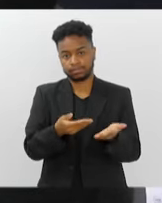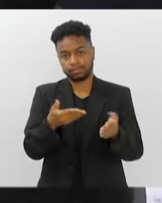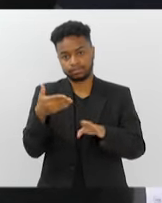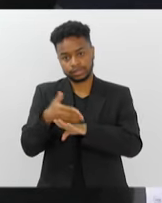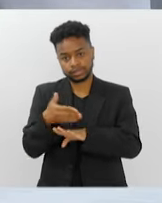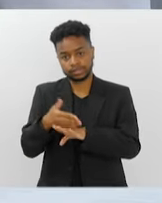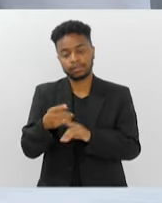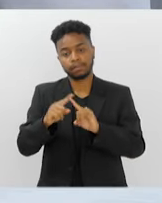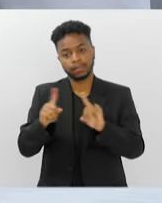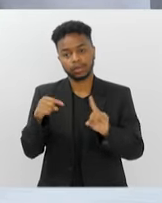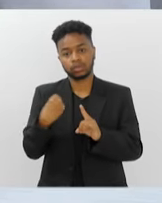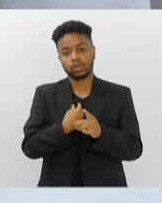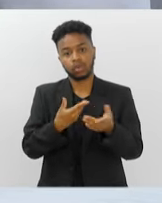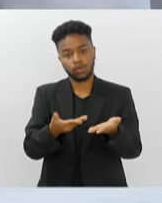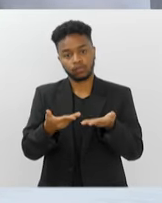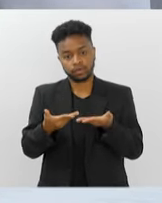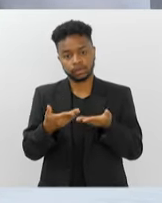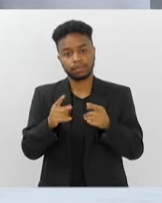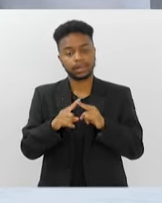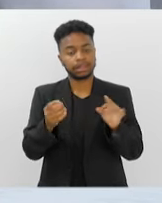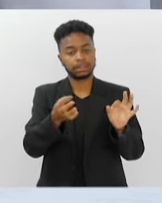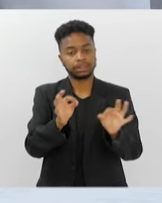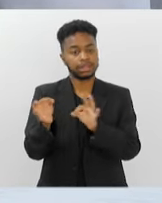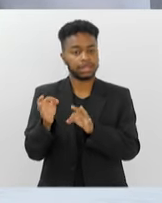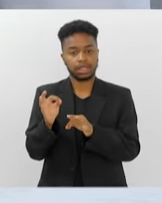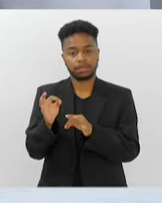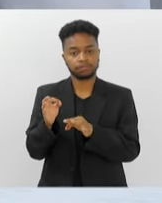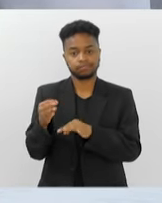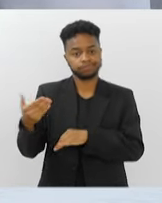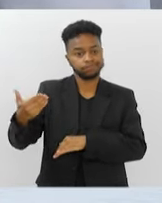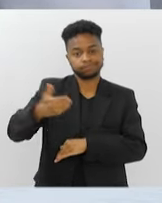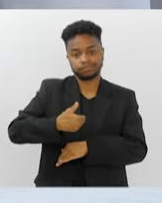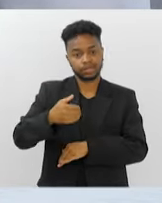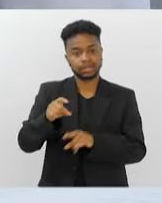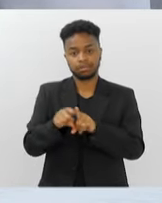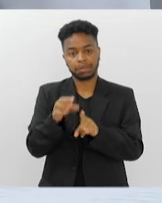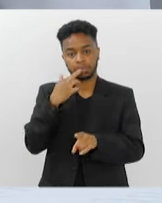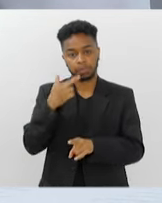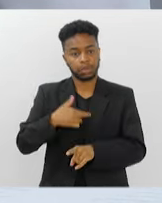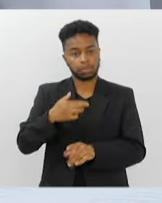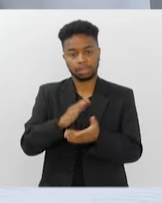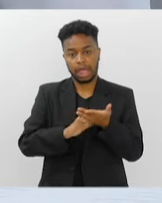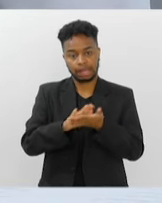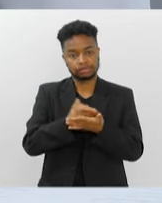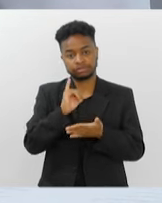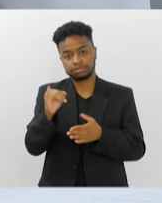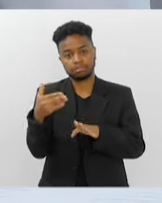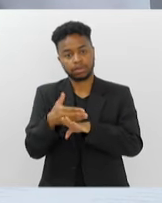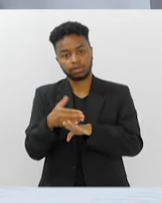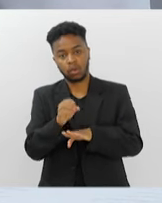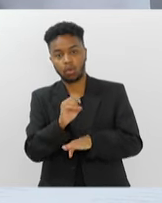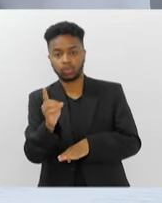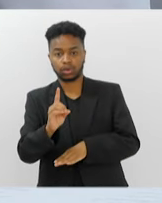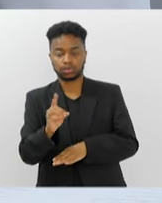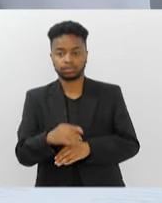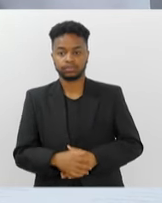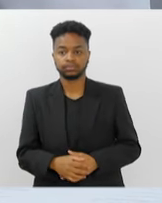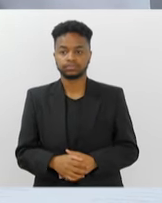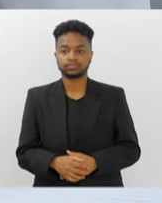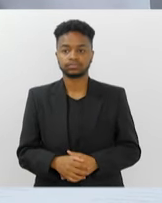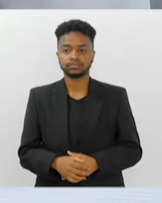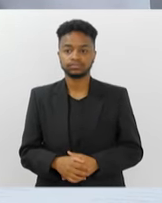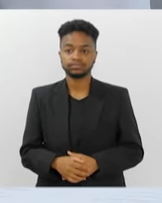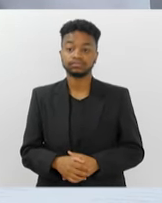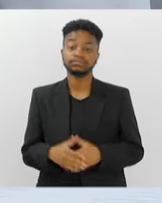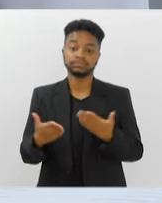mas convidamos e infelizmente nenhum representante se quer respondeu se viria se não viria enfim reforçar isso para